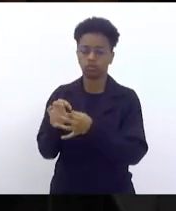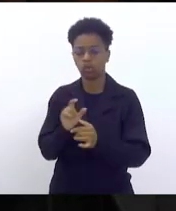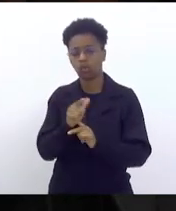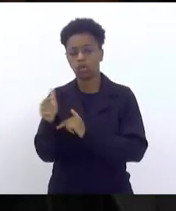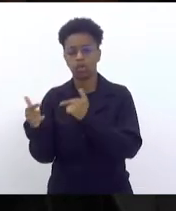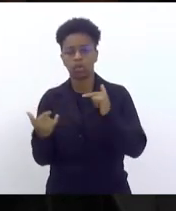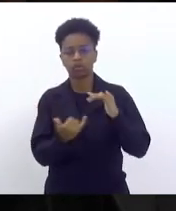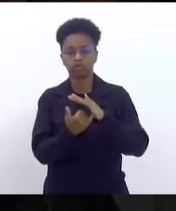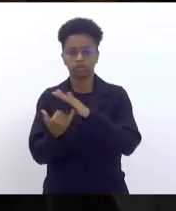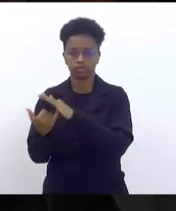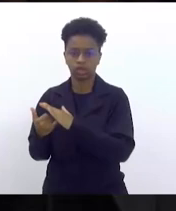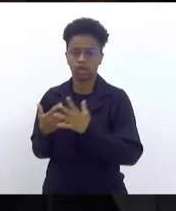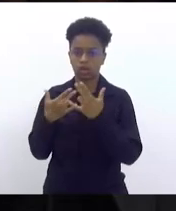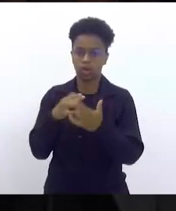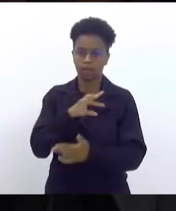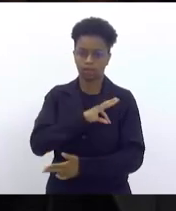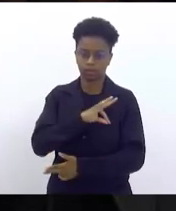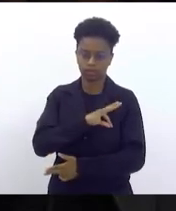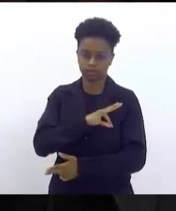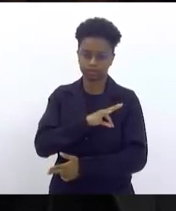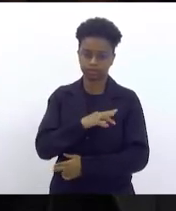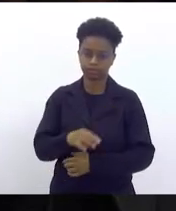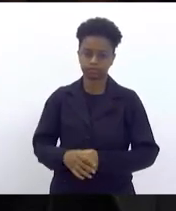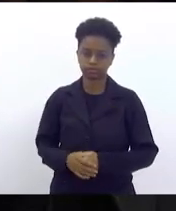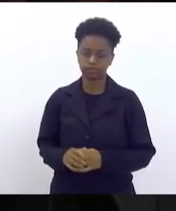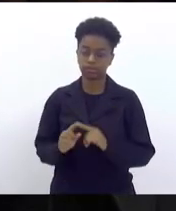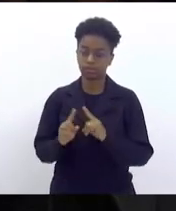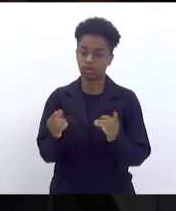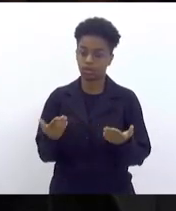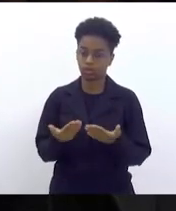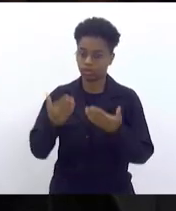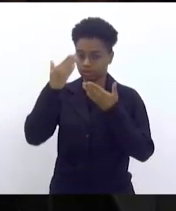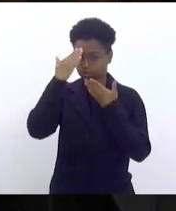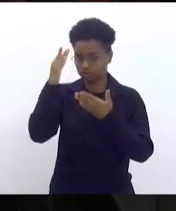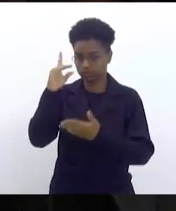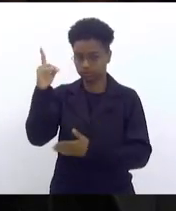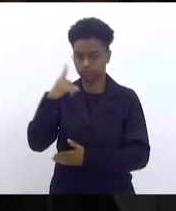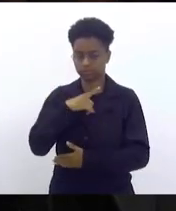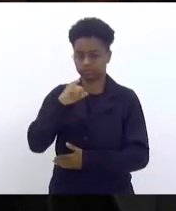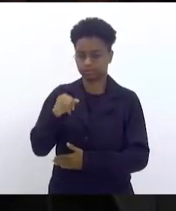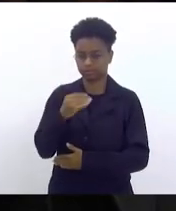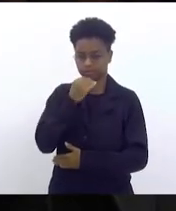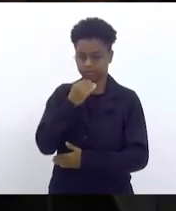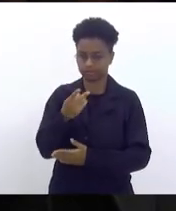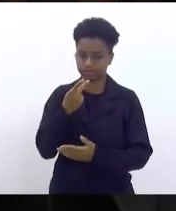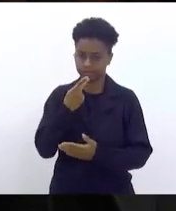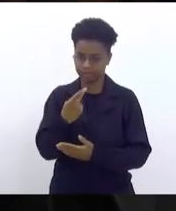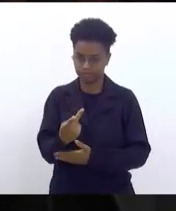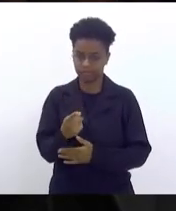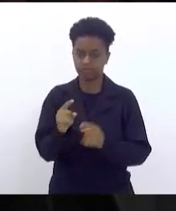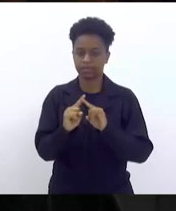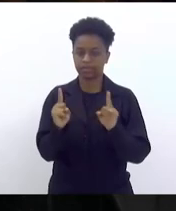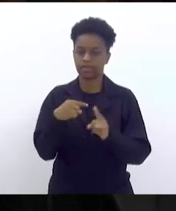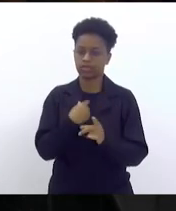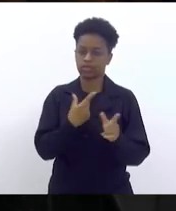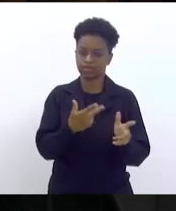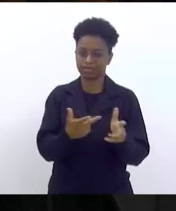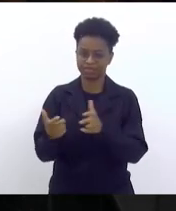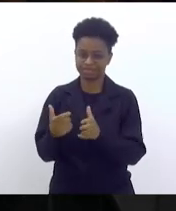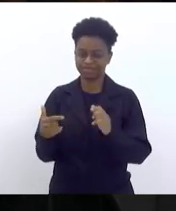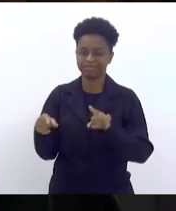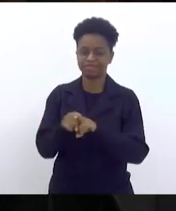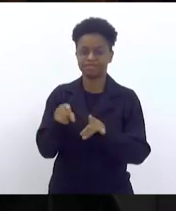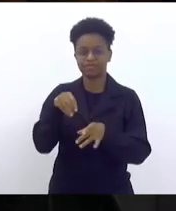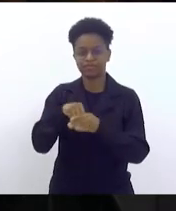instituições como a polícia nós hoje graças a Deus temos essa oportunidade de falarmos mas nós verificamos até